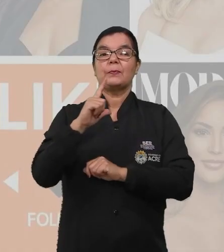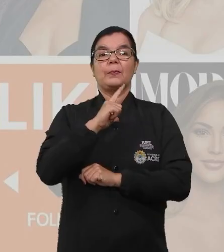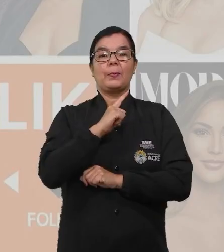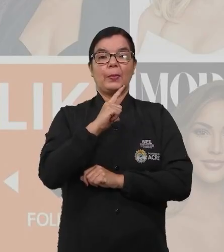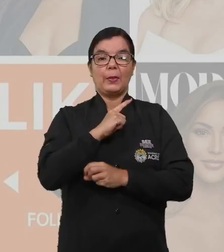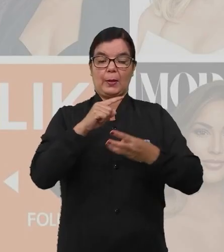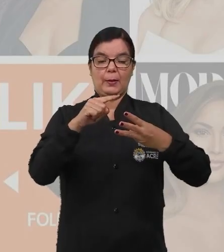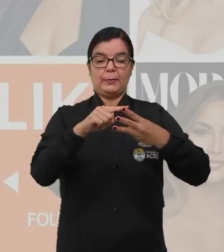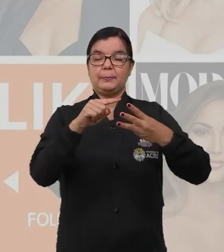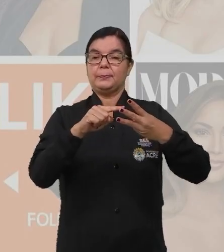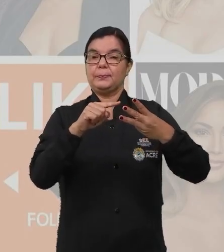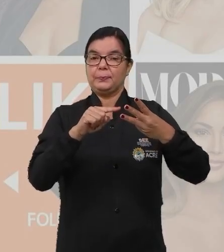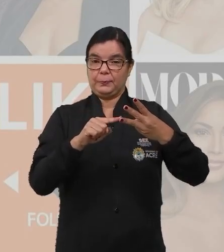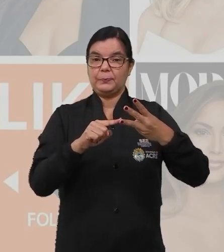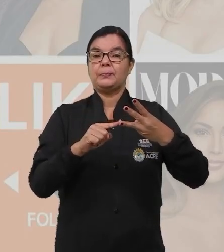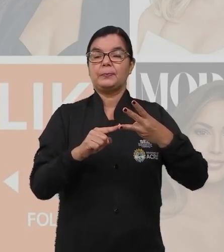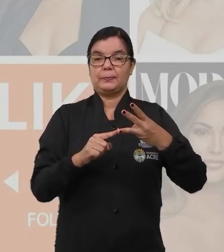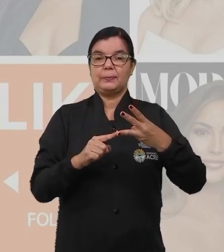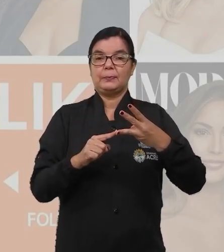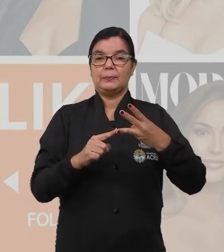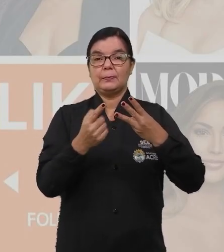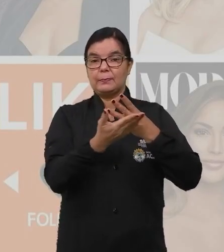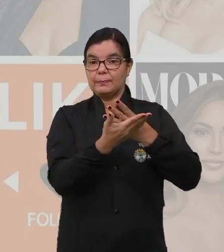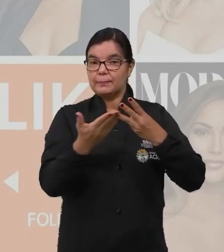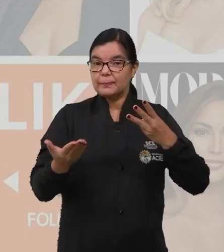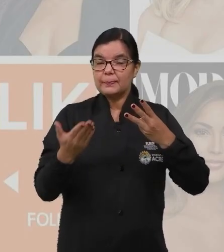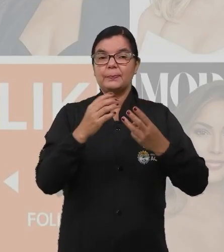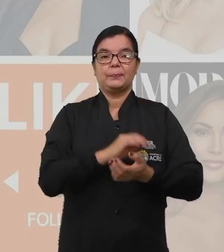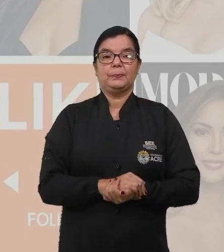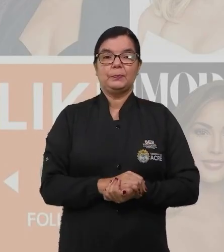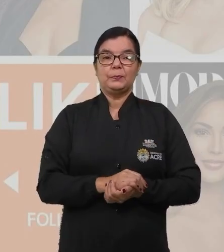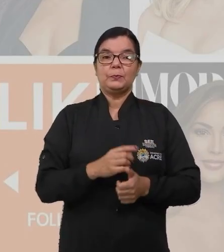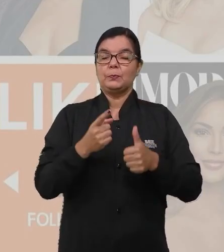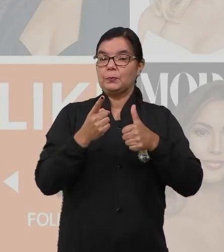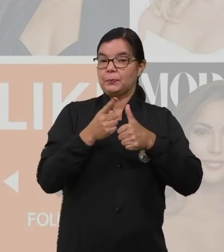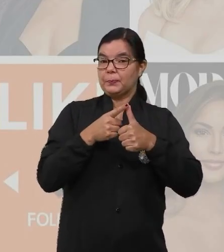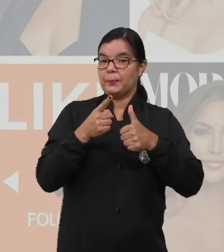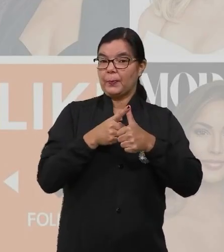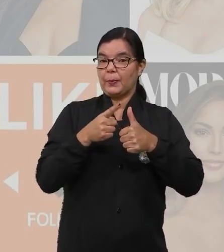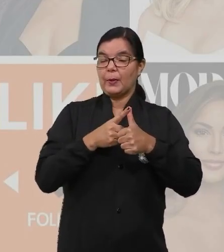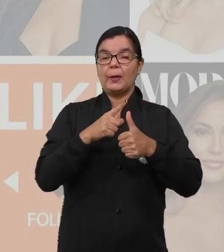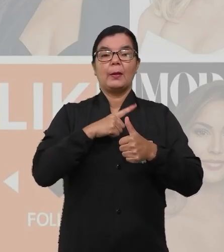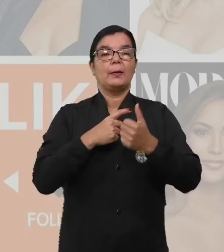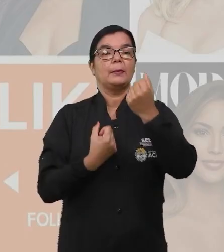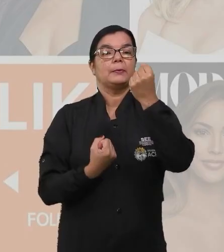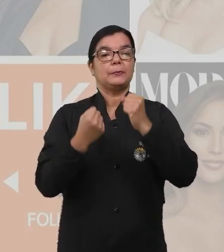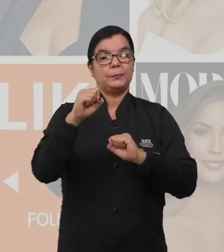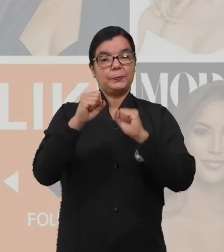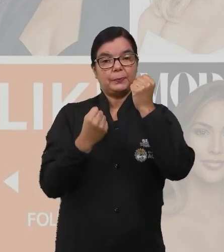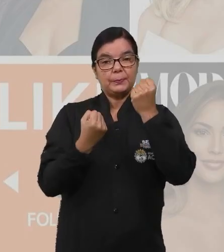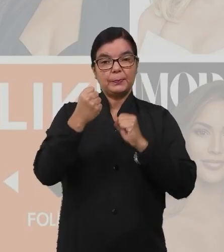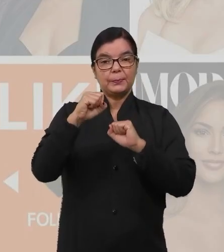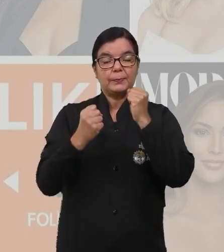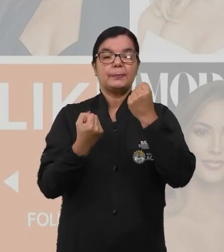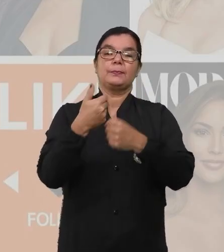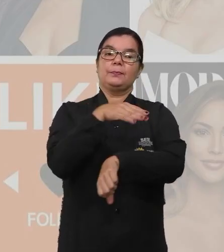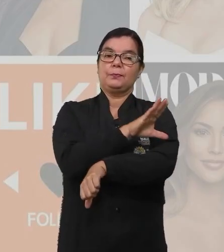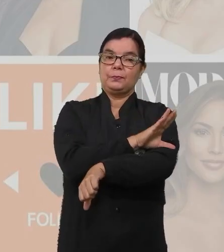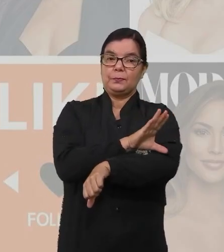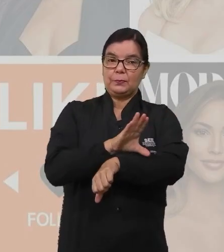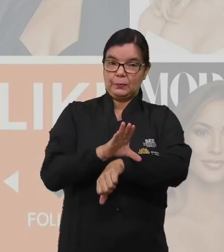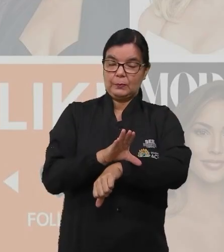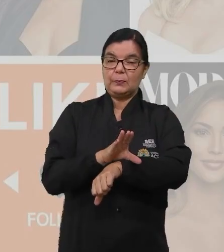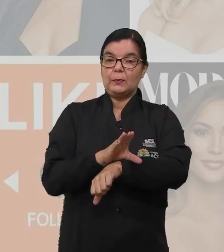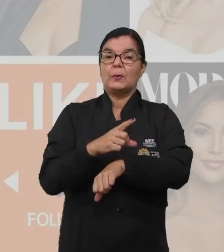aqui 3 destaques a vocês. Então no primeiro nós temos que a